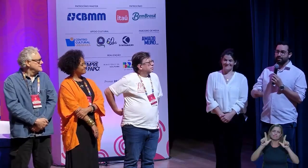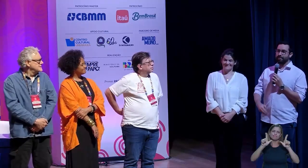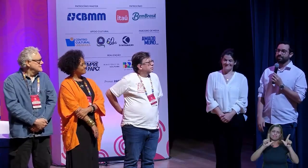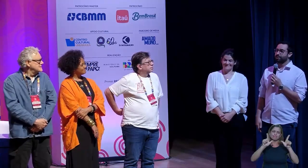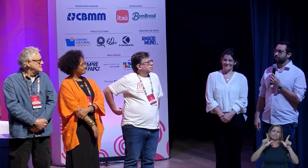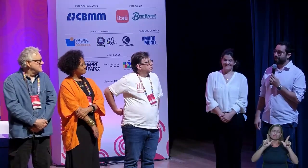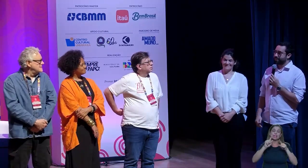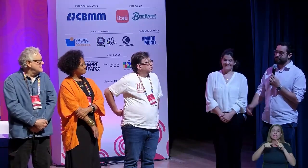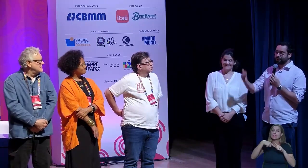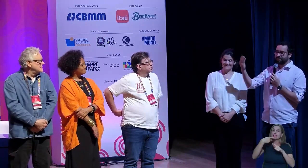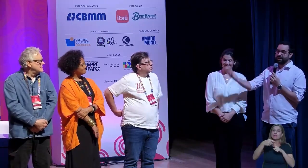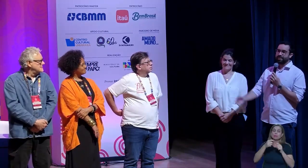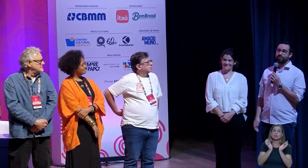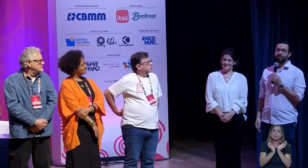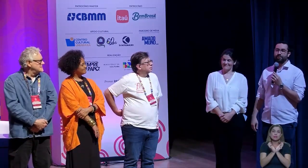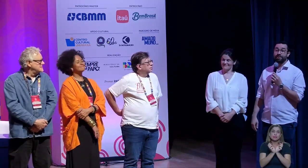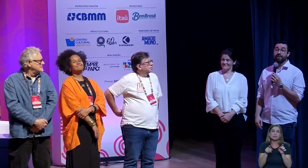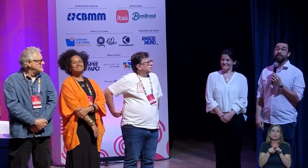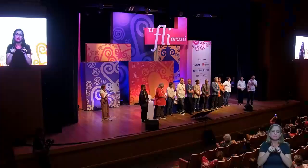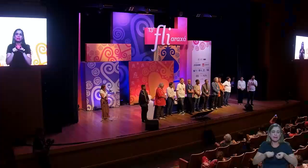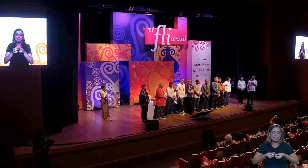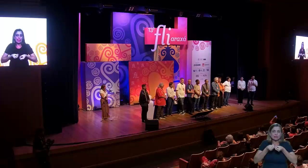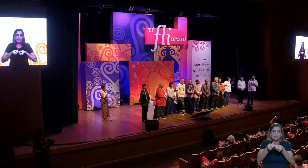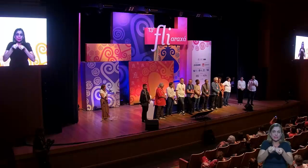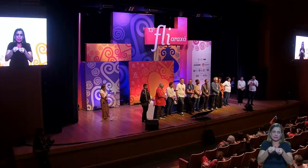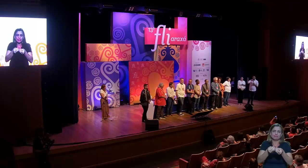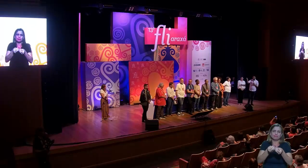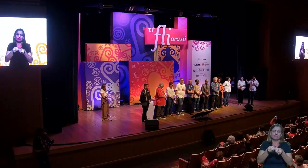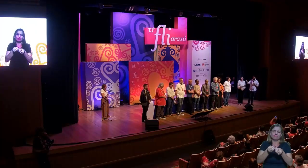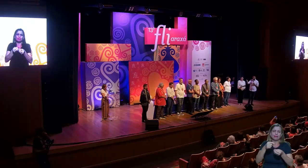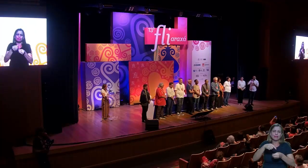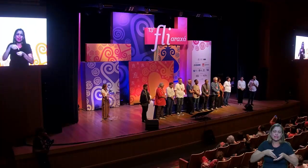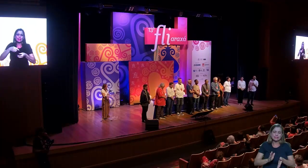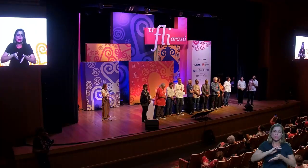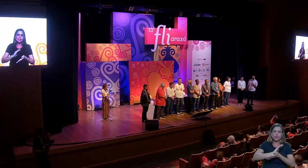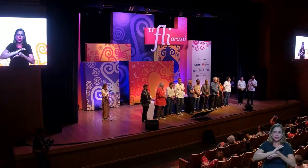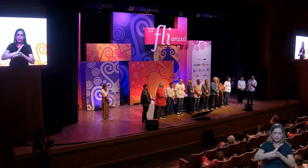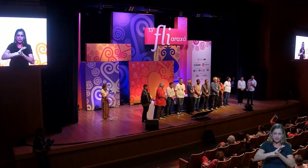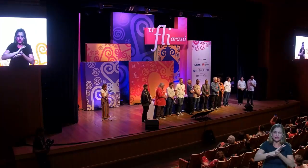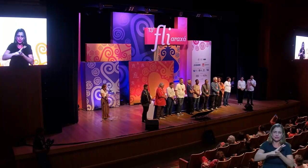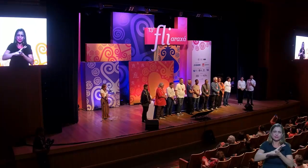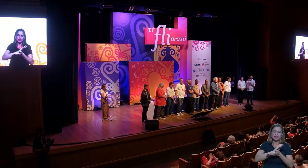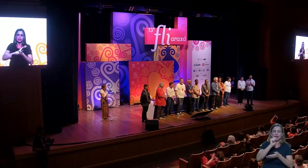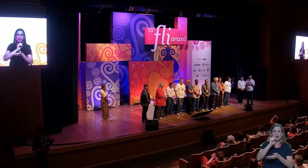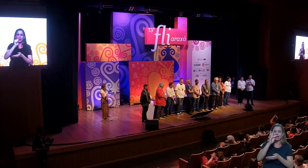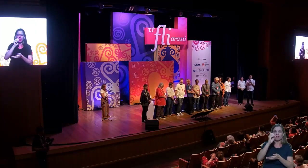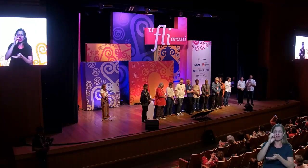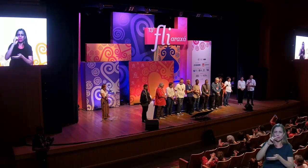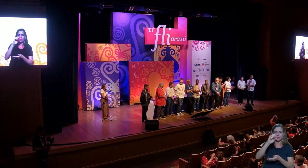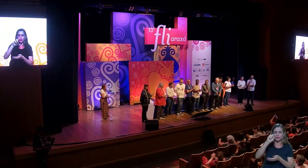na Câmara, eu tive o prazer de conceder a ele o título de cidadão araxaense. Então, está conosco aqui um araxaense, Afonso